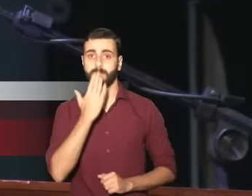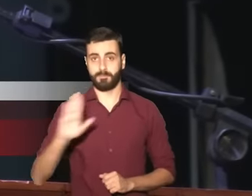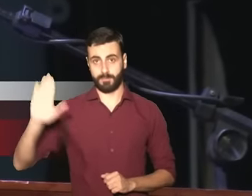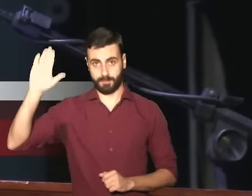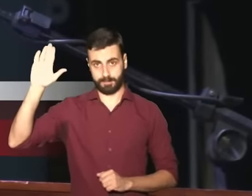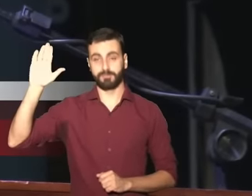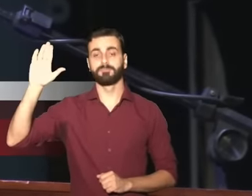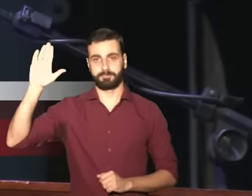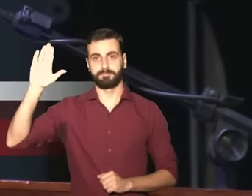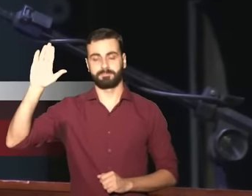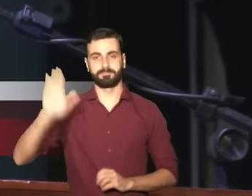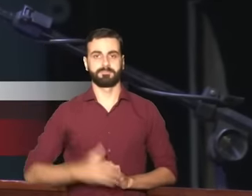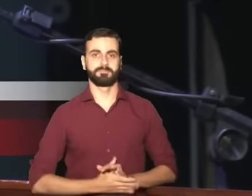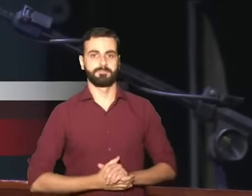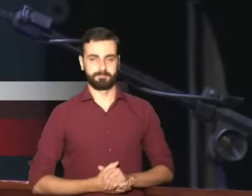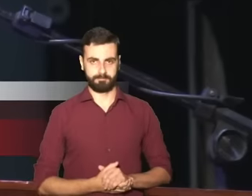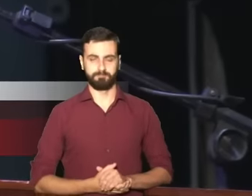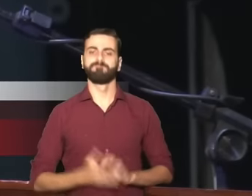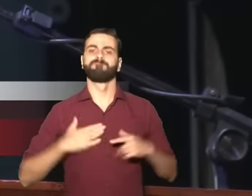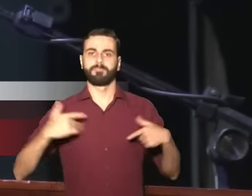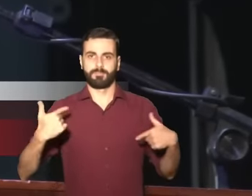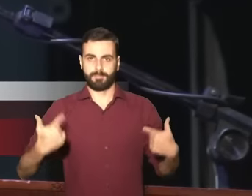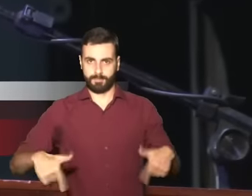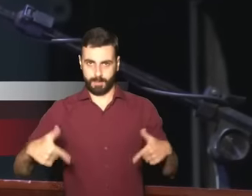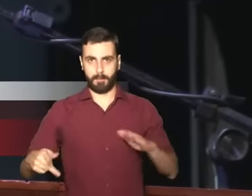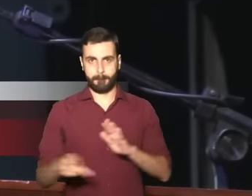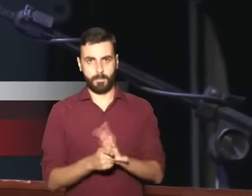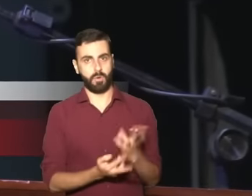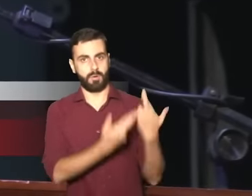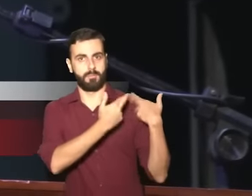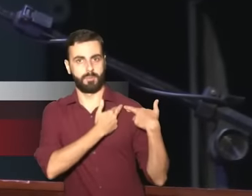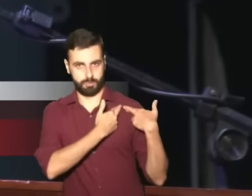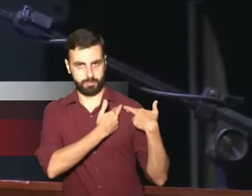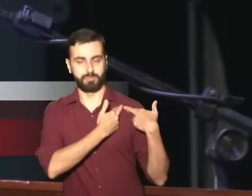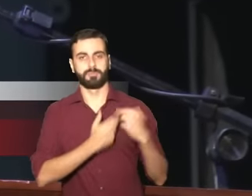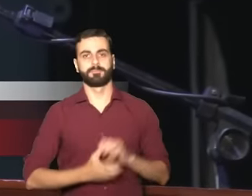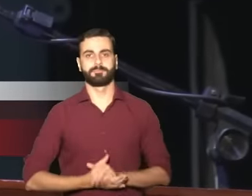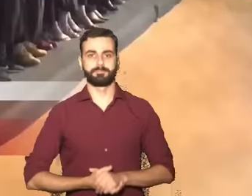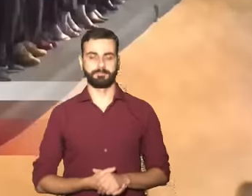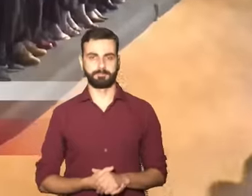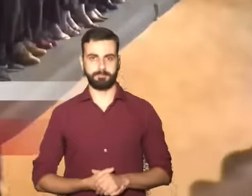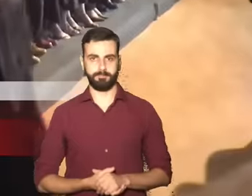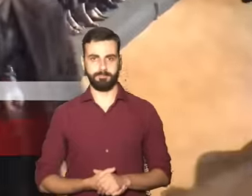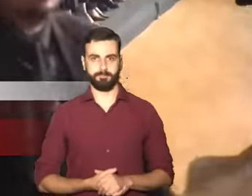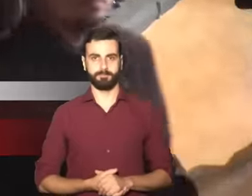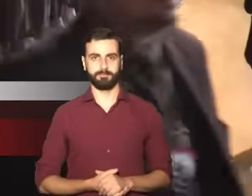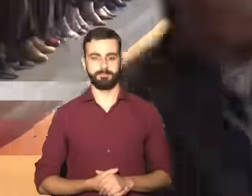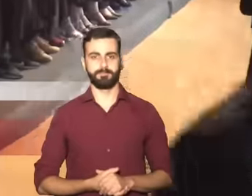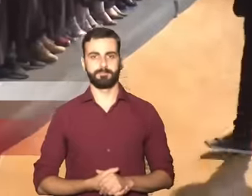Prometo, no exercício das funções do meu grau,